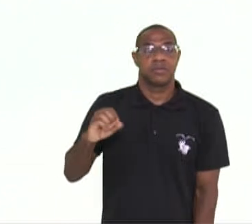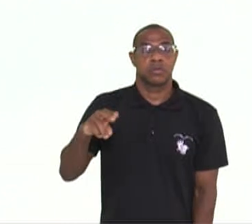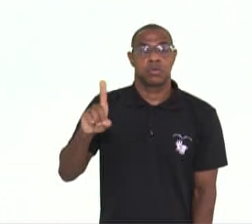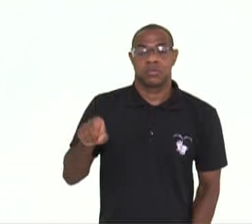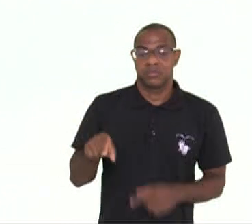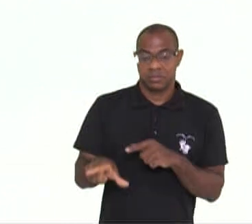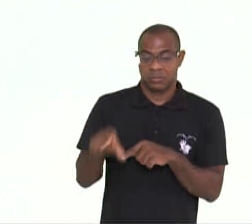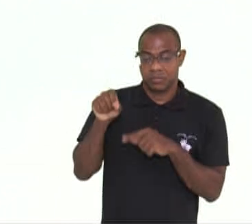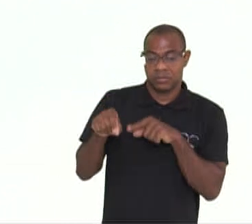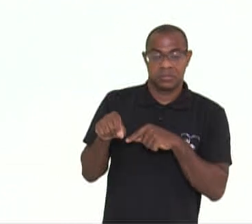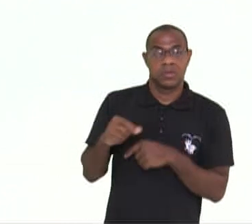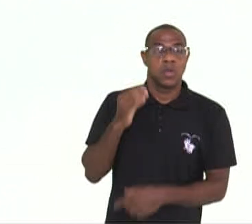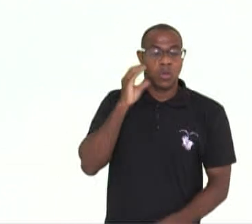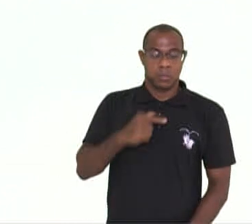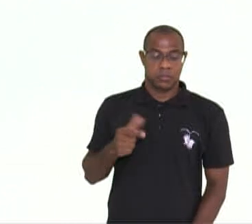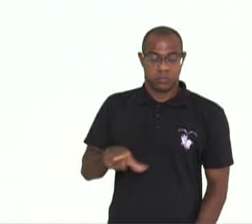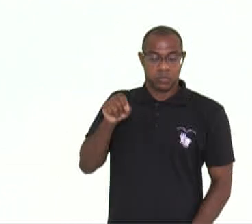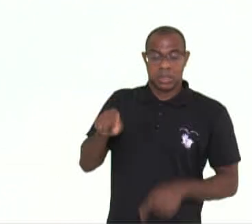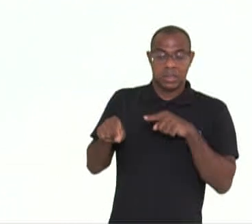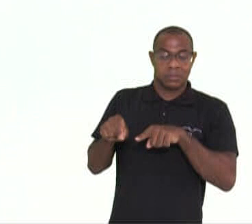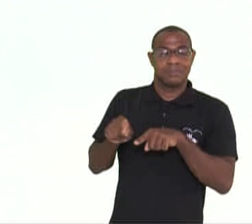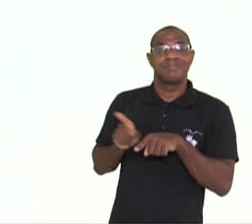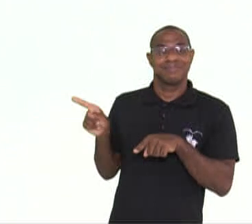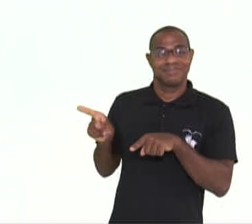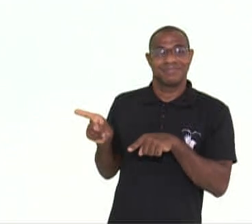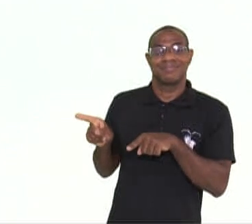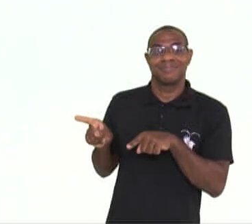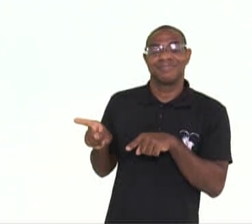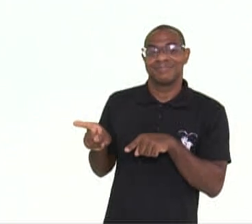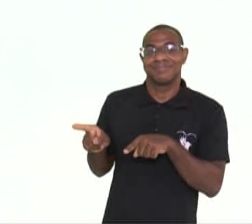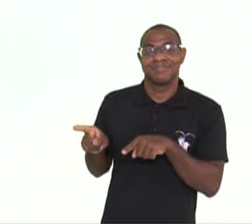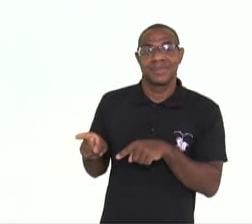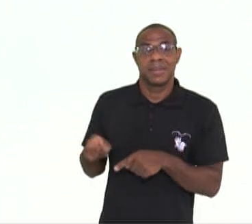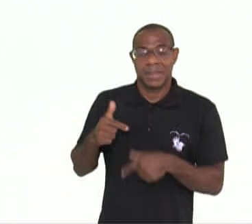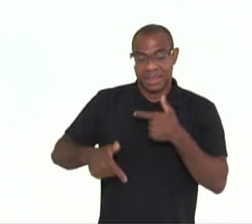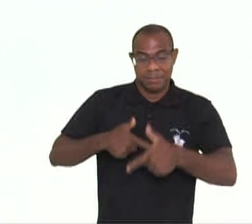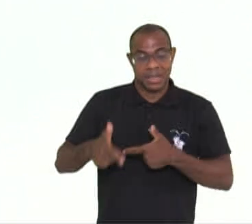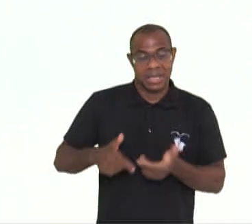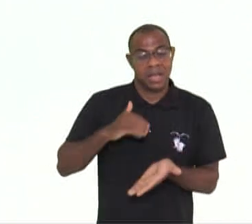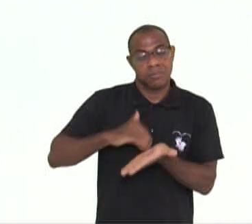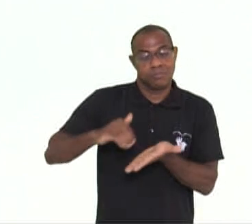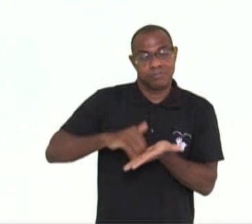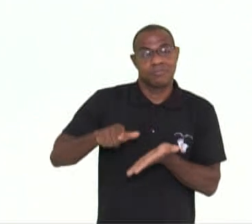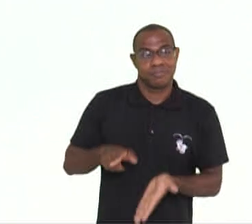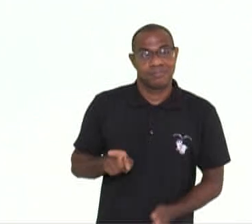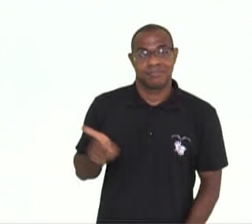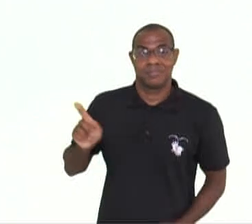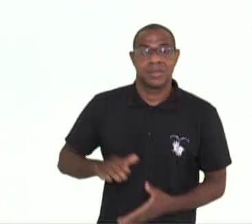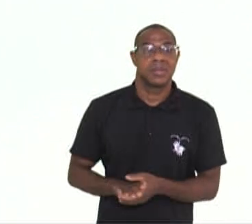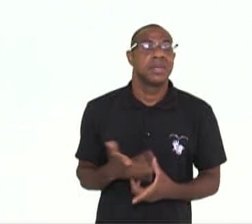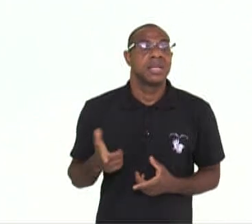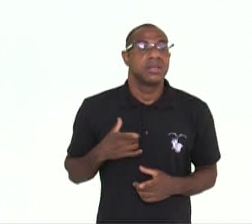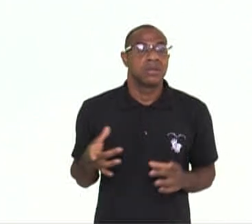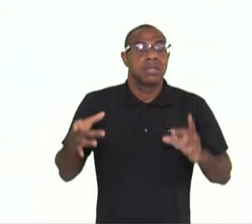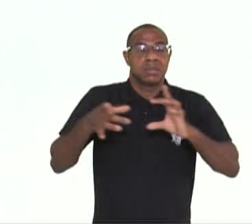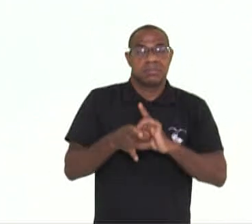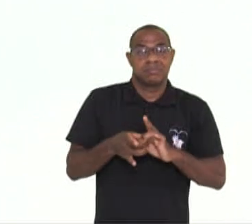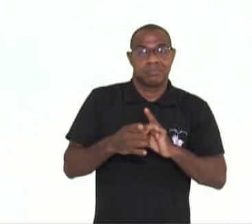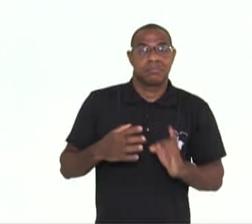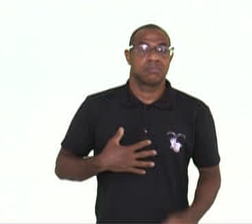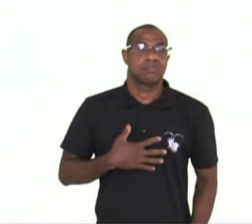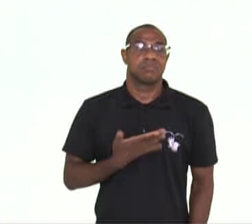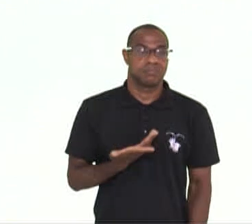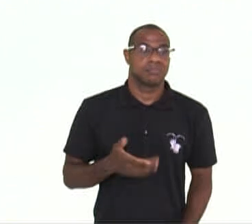desagradou ainda mais o exército, porque ele era muito ligado e favorável à Guarda Nacional. Tinha aí relações de